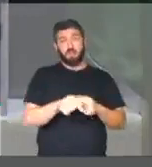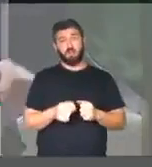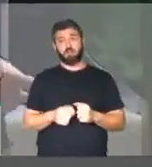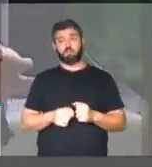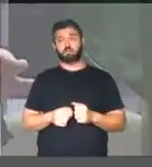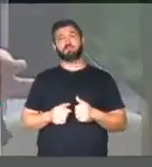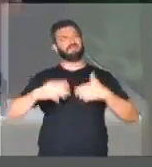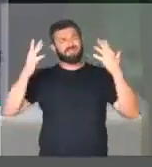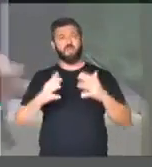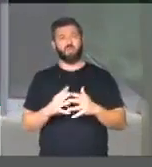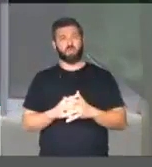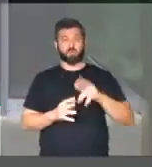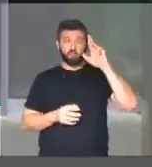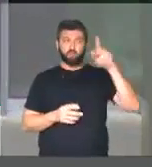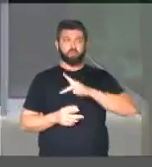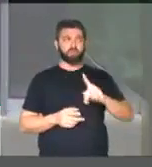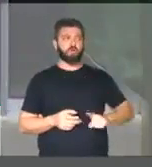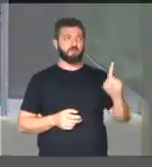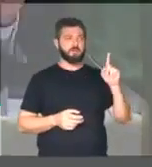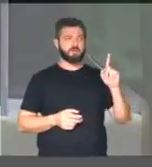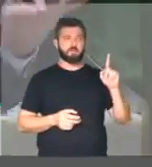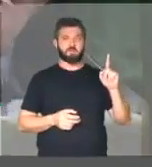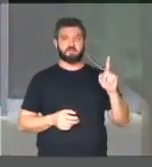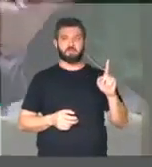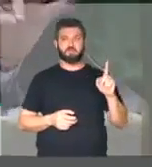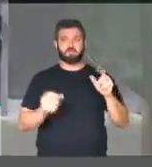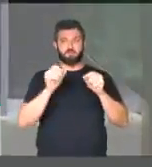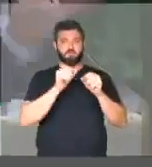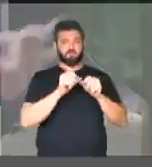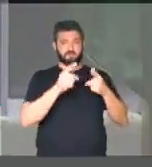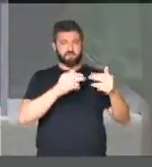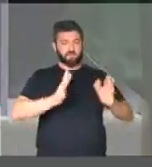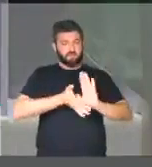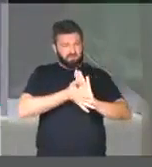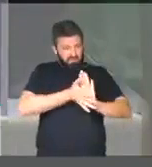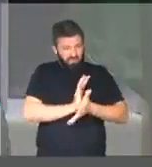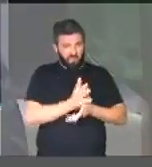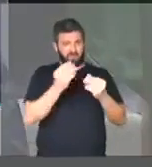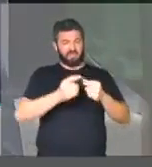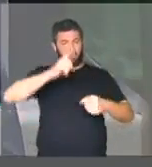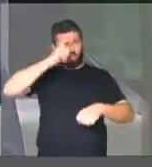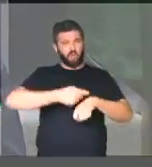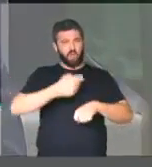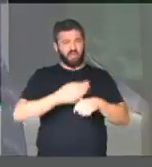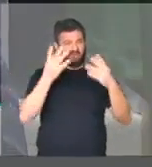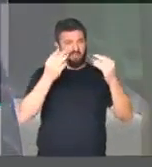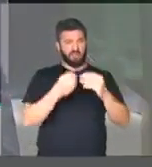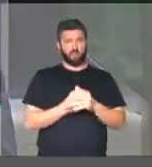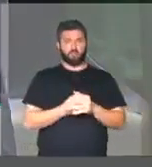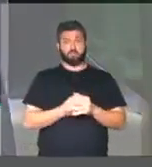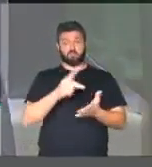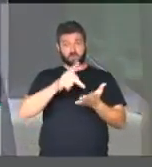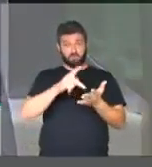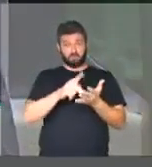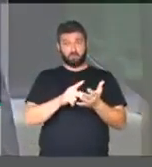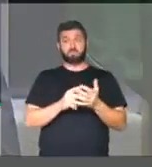E, portanto, senhor presidente, esta medida carregada de preconceito e de ignorância, na